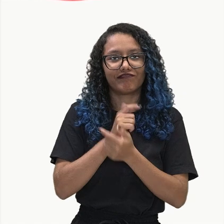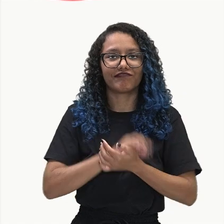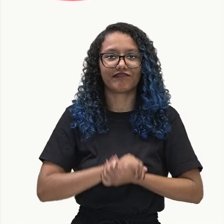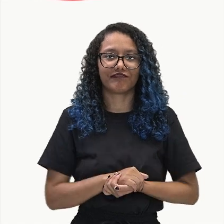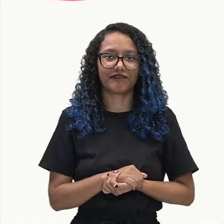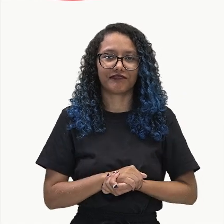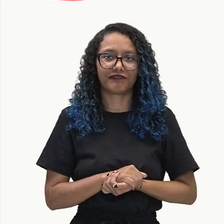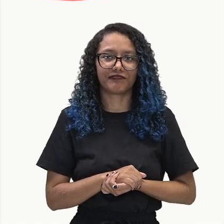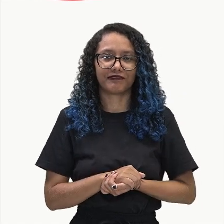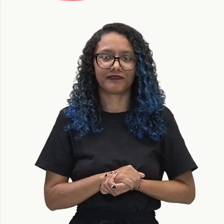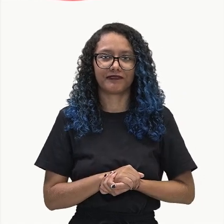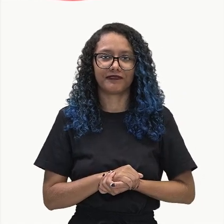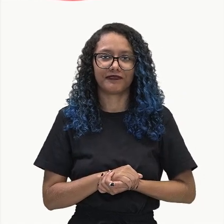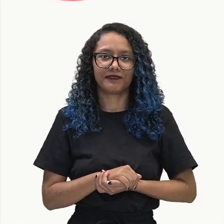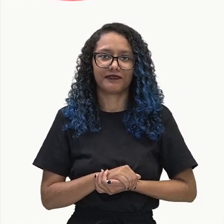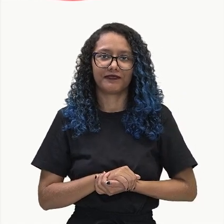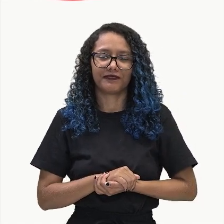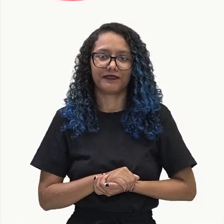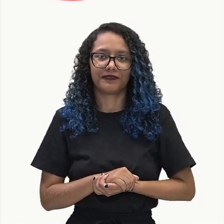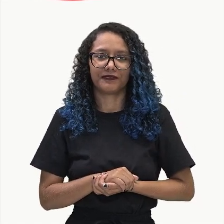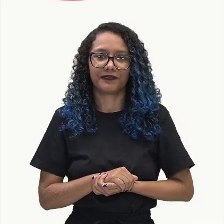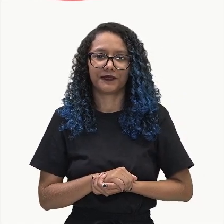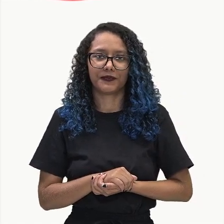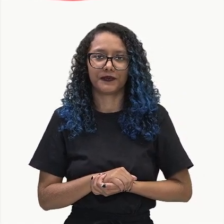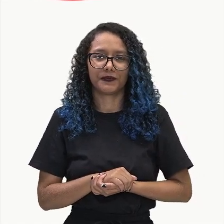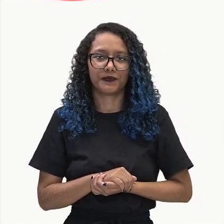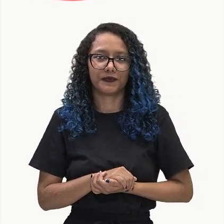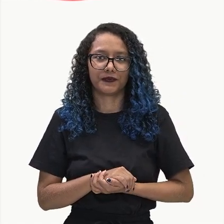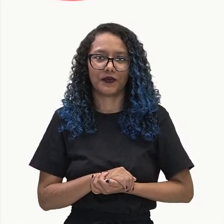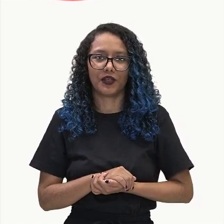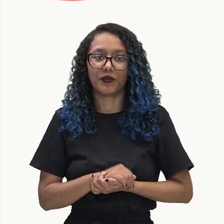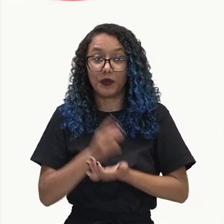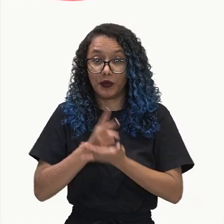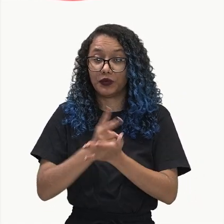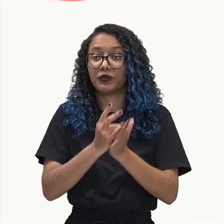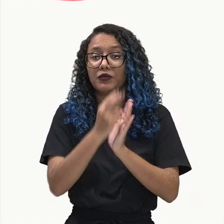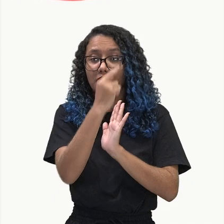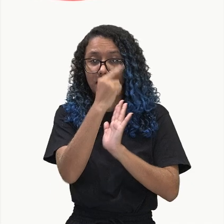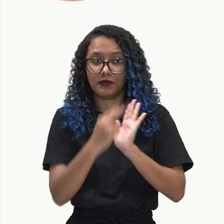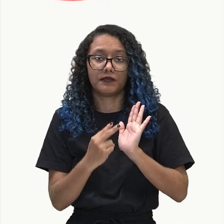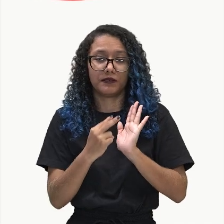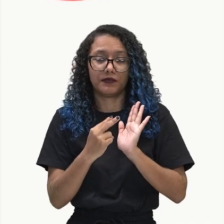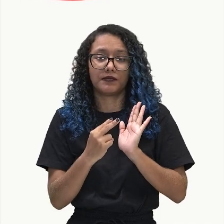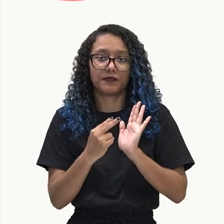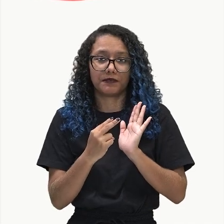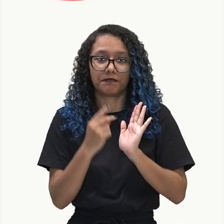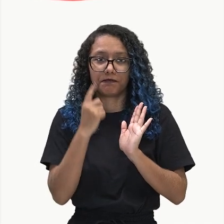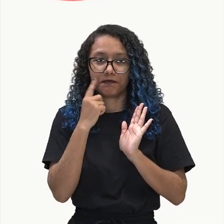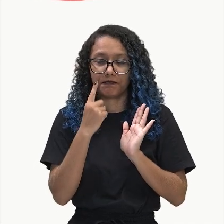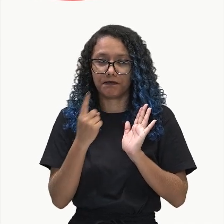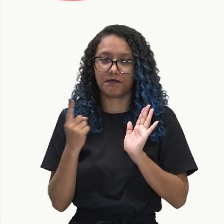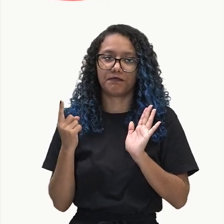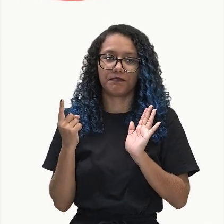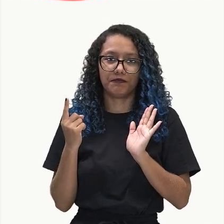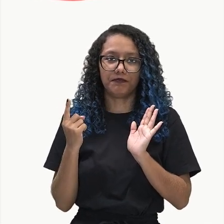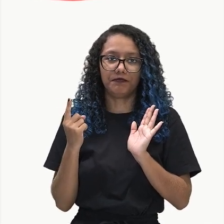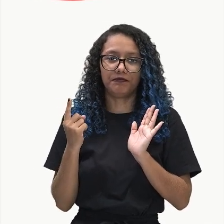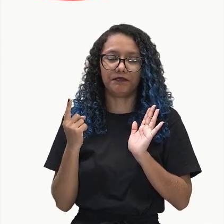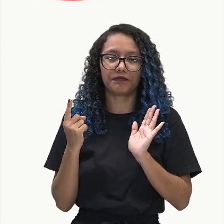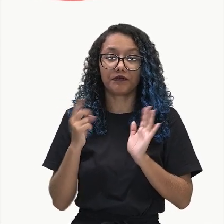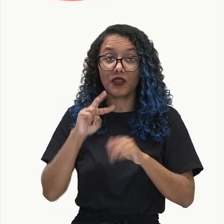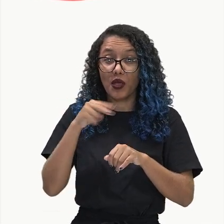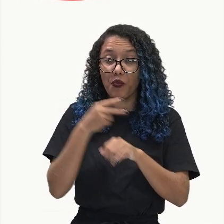Olá, me chamo Ombligo. De pronto, Catalina nota um charandeo e uma voz que lhe